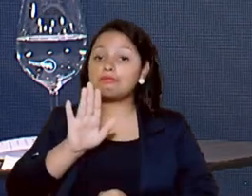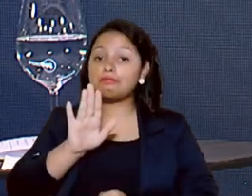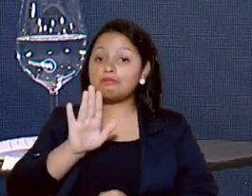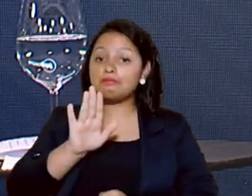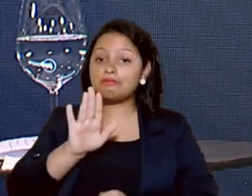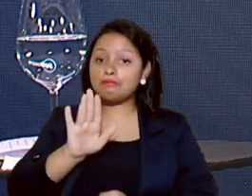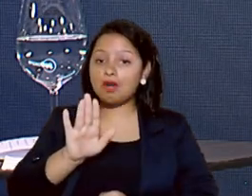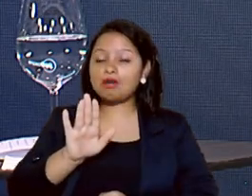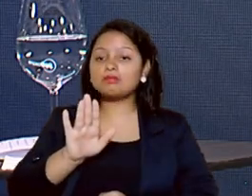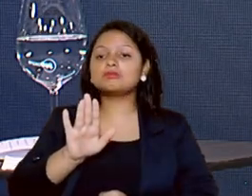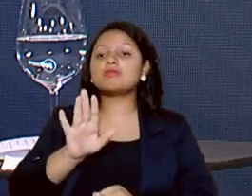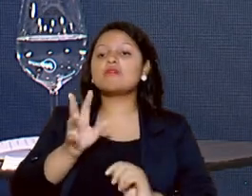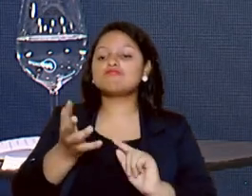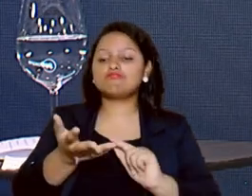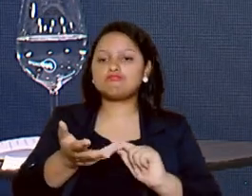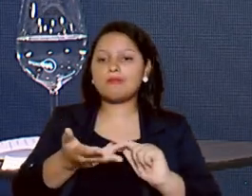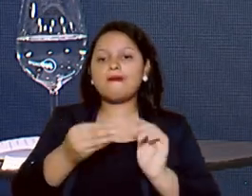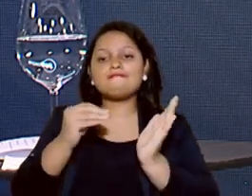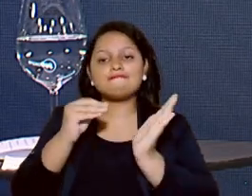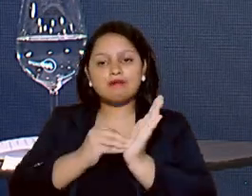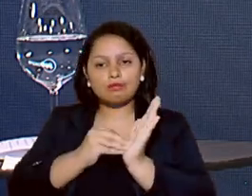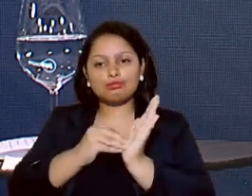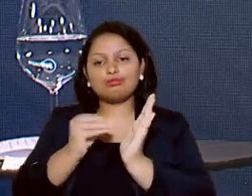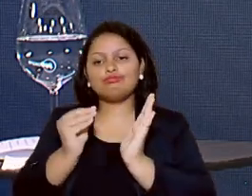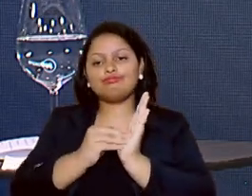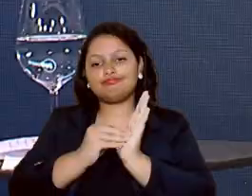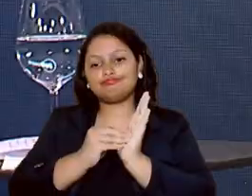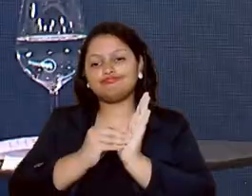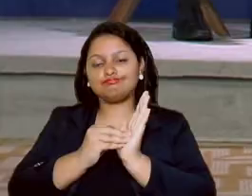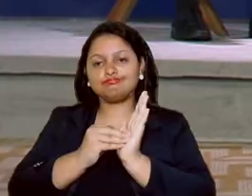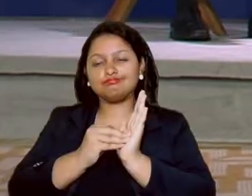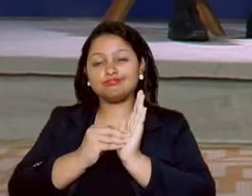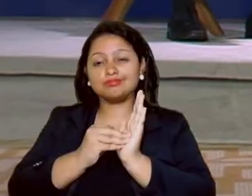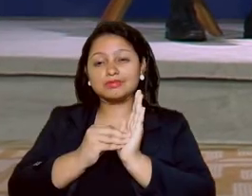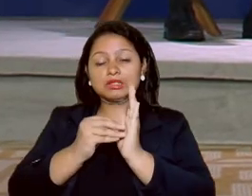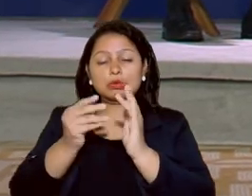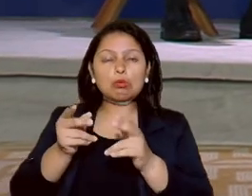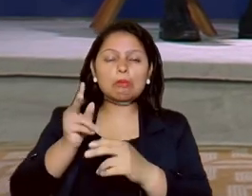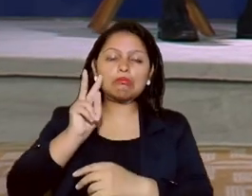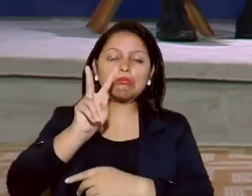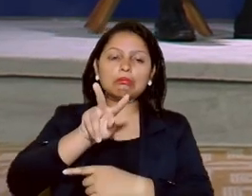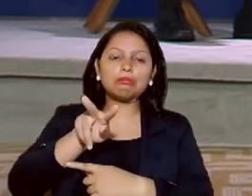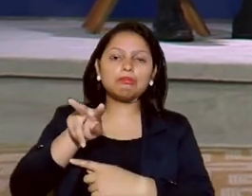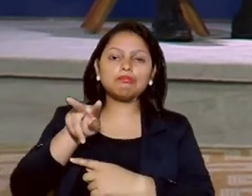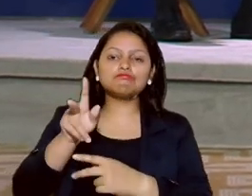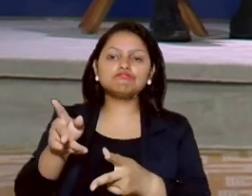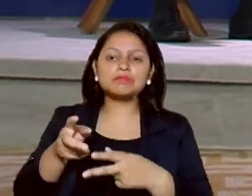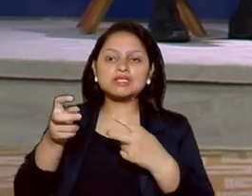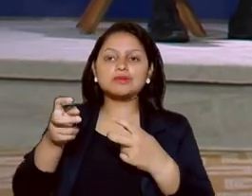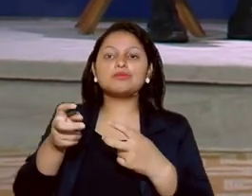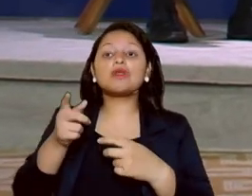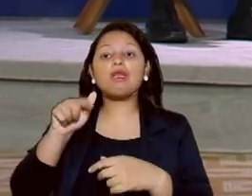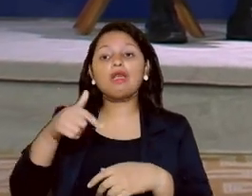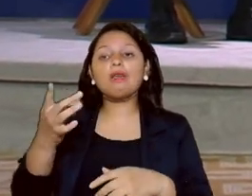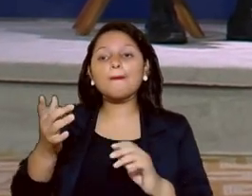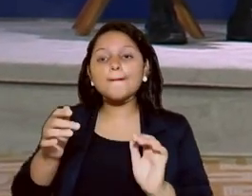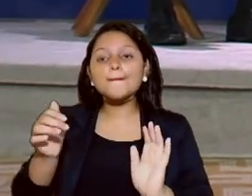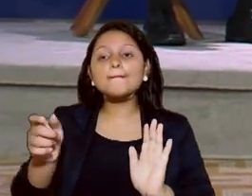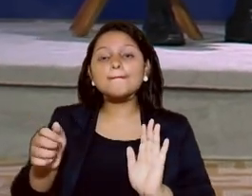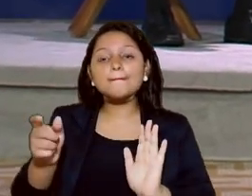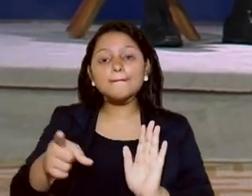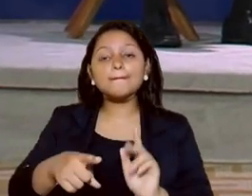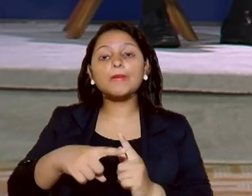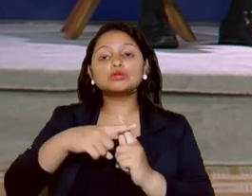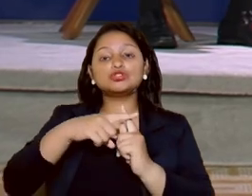longo passo a ser dado eu vejo na regulação foi um fator muito positivo e os movimentos do Banco